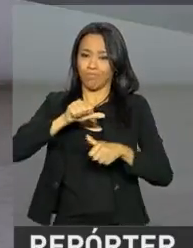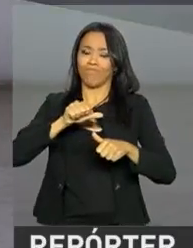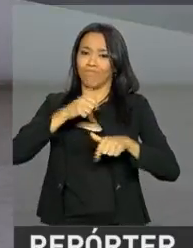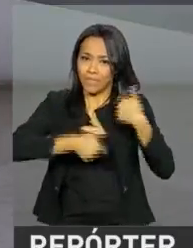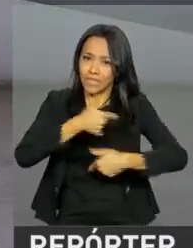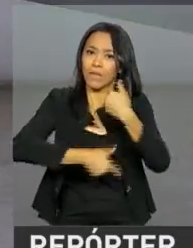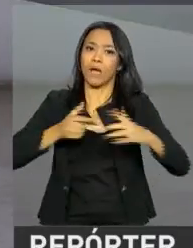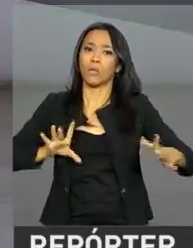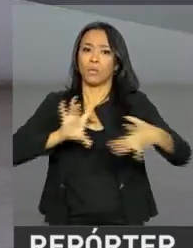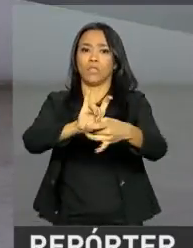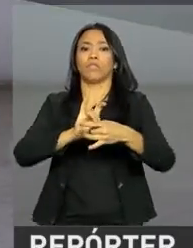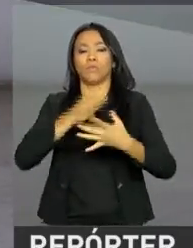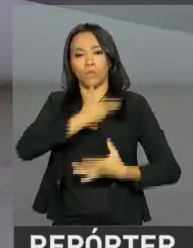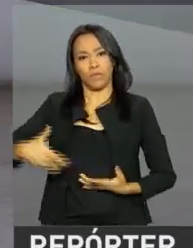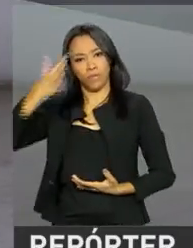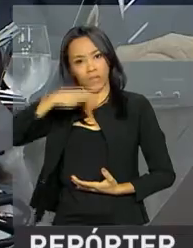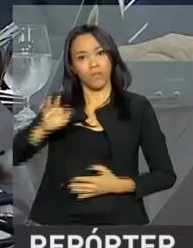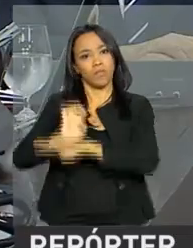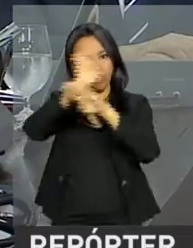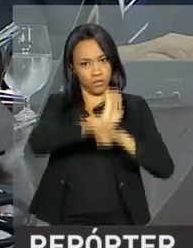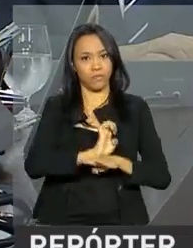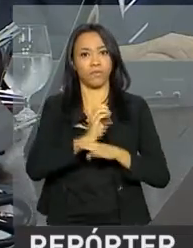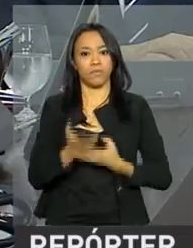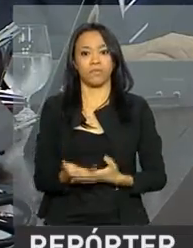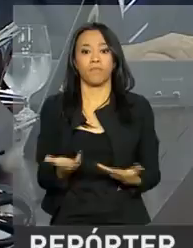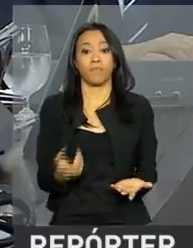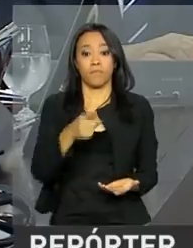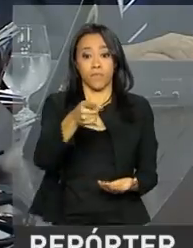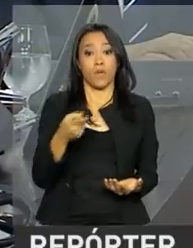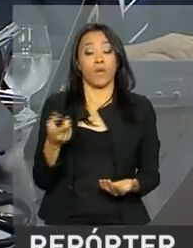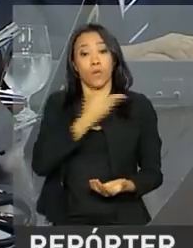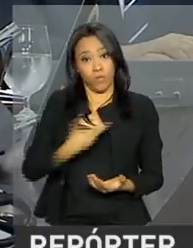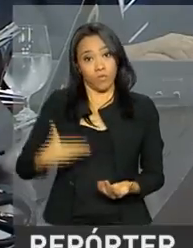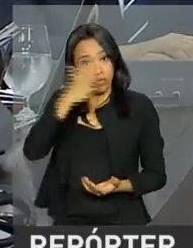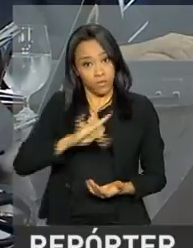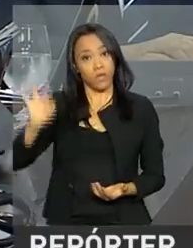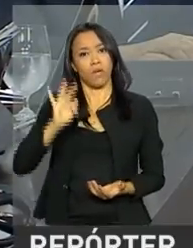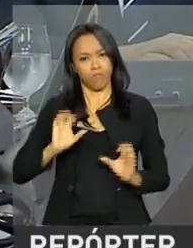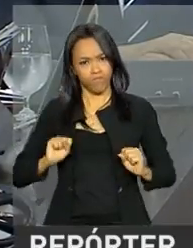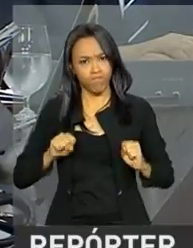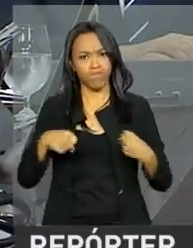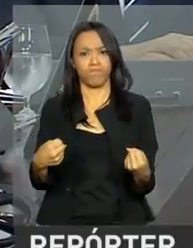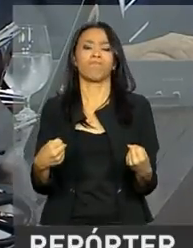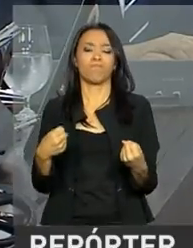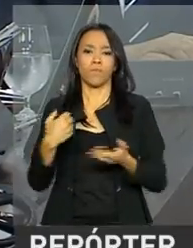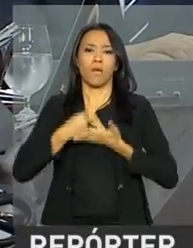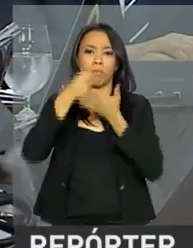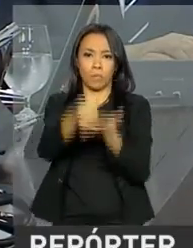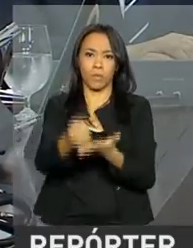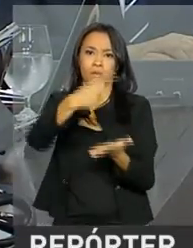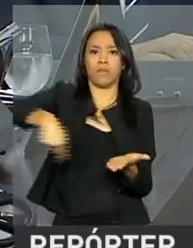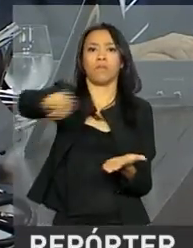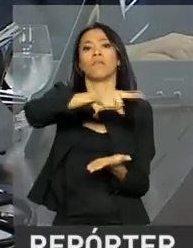estaduais ea união a união a de ingressar fortemente nessa matéria porque